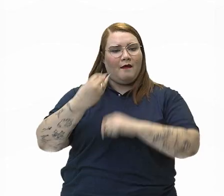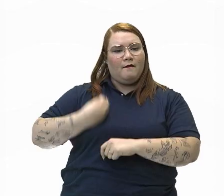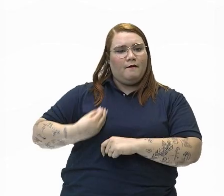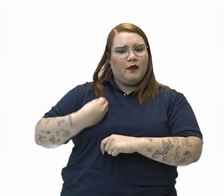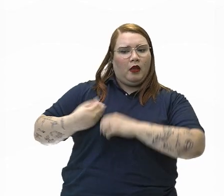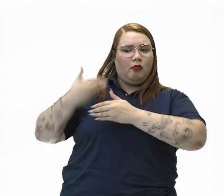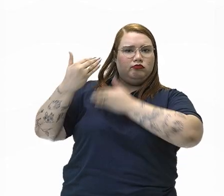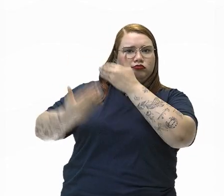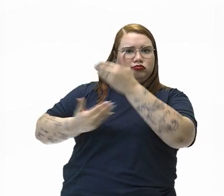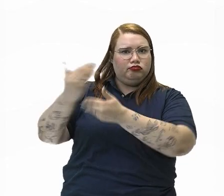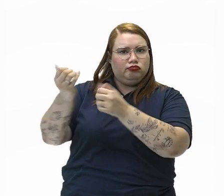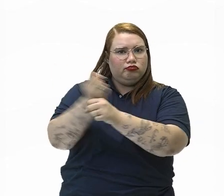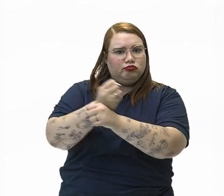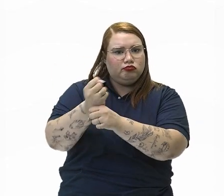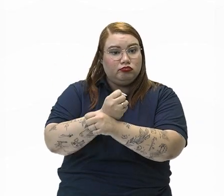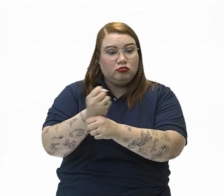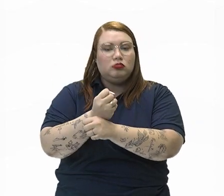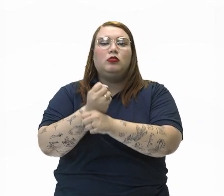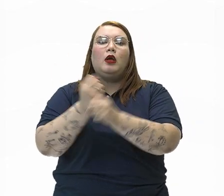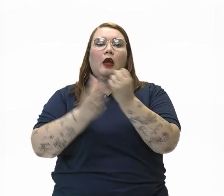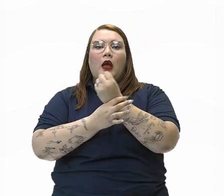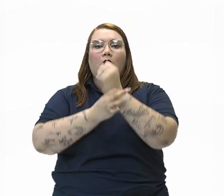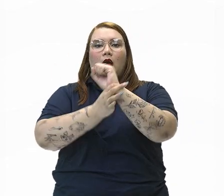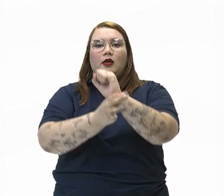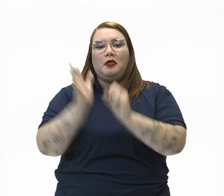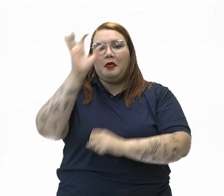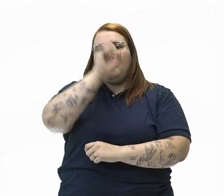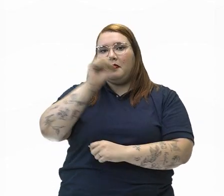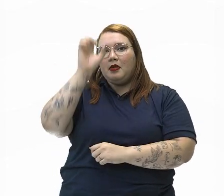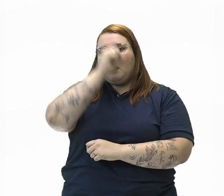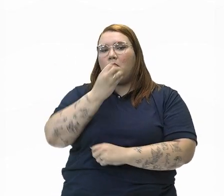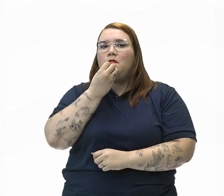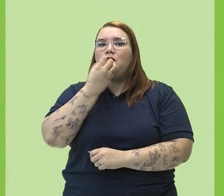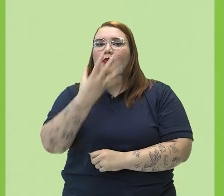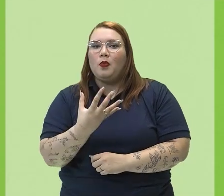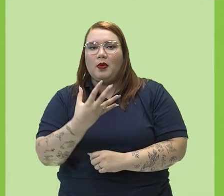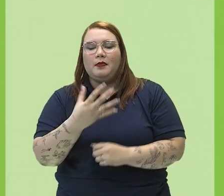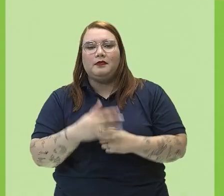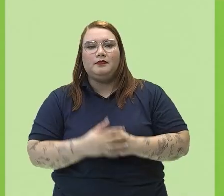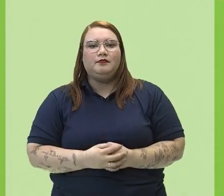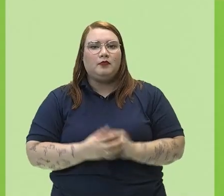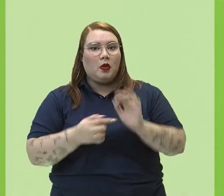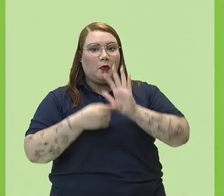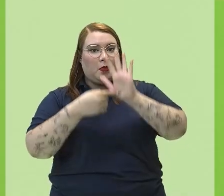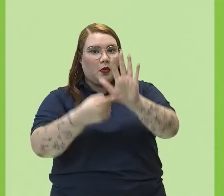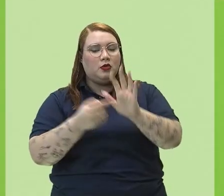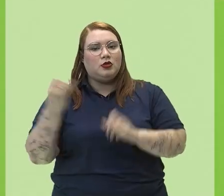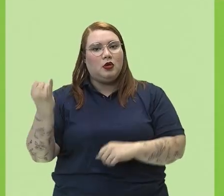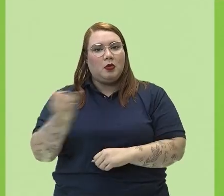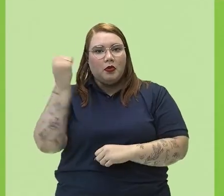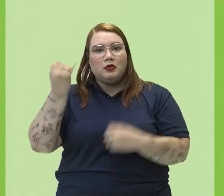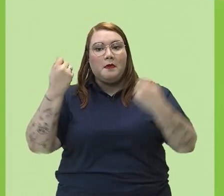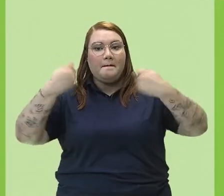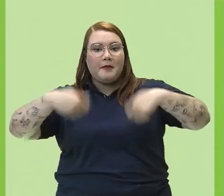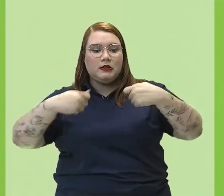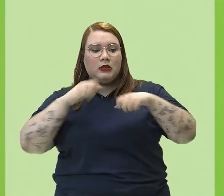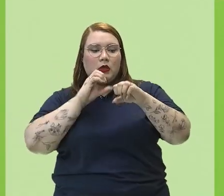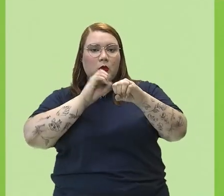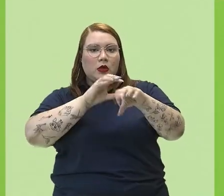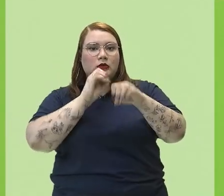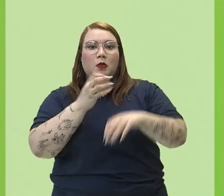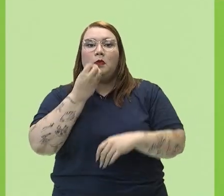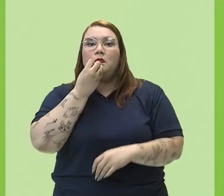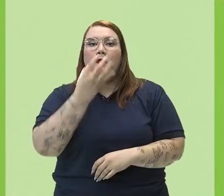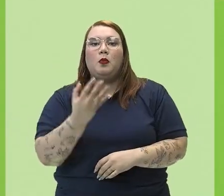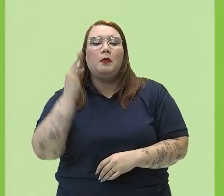ao longo da vida para todas e todos. Né? Então, a gente trouxe aqui a importância dessa educação de qualidade e,